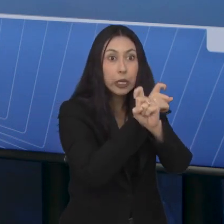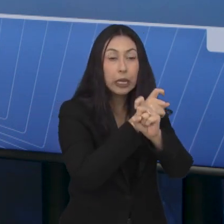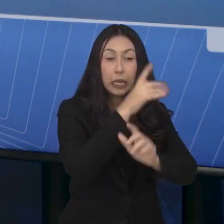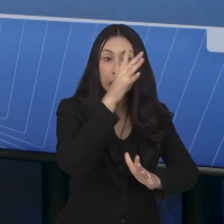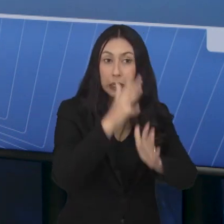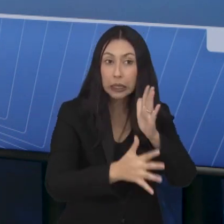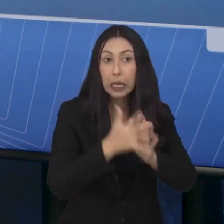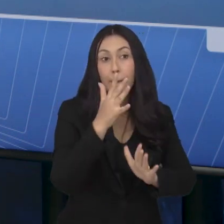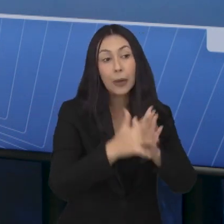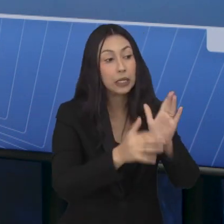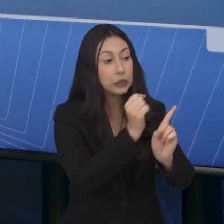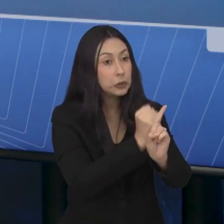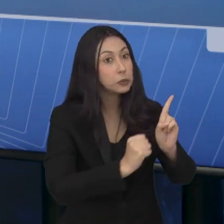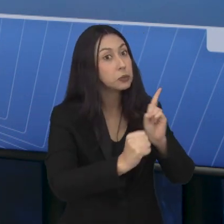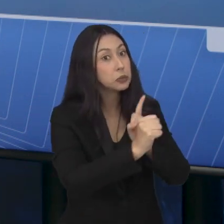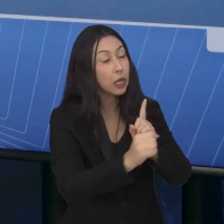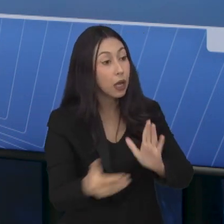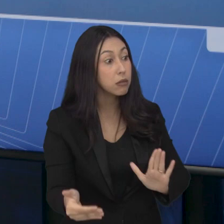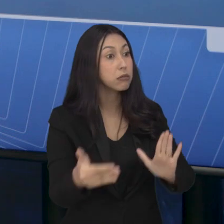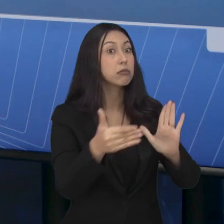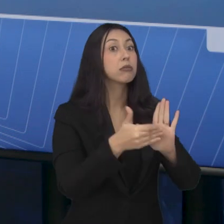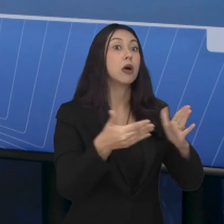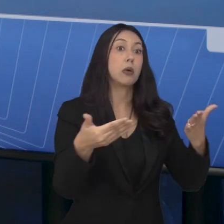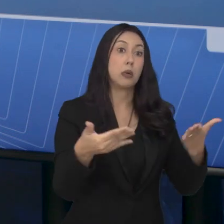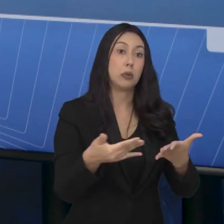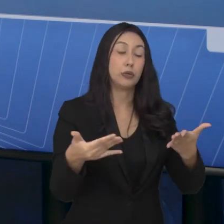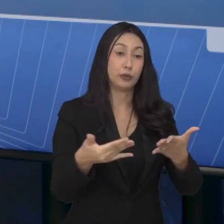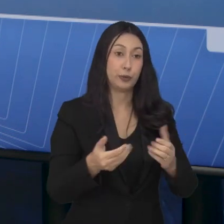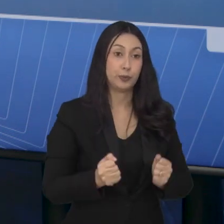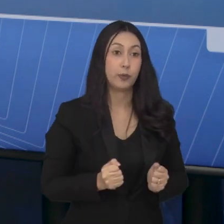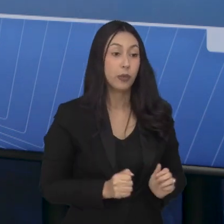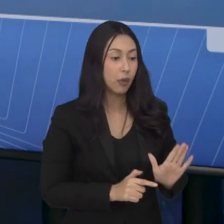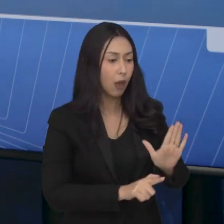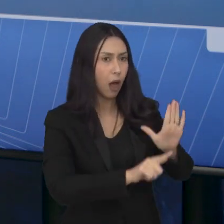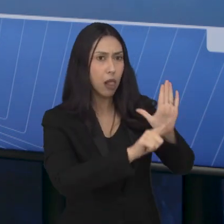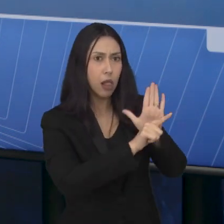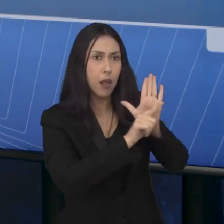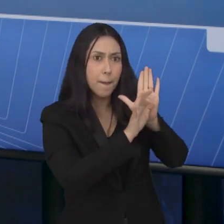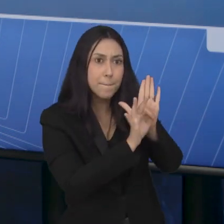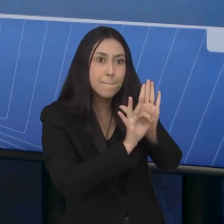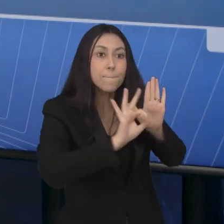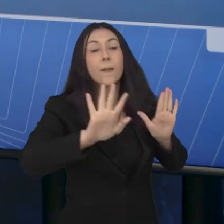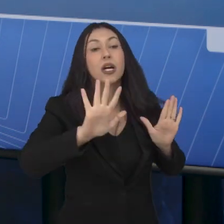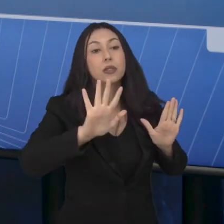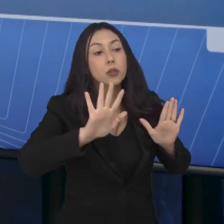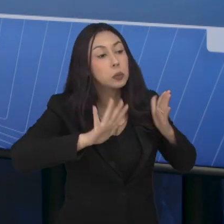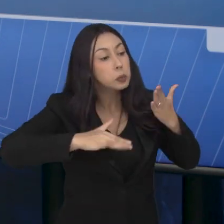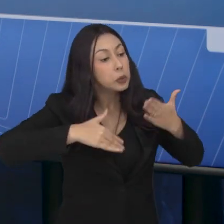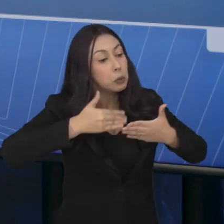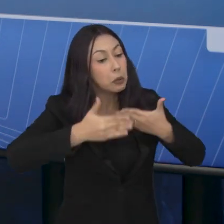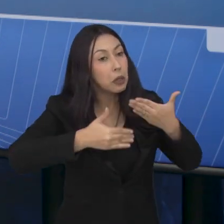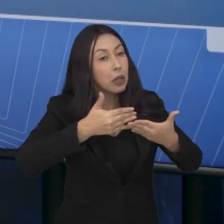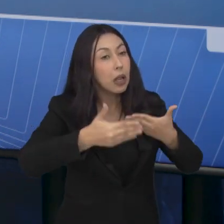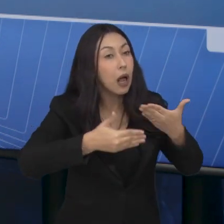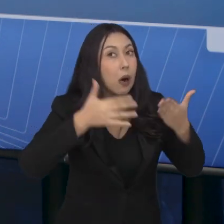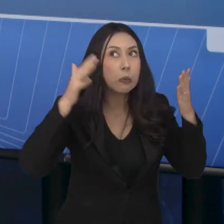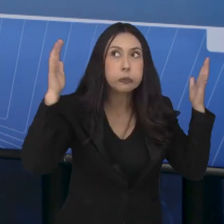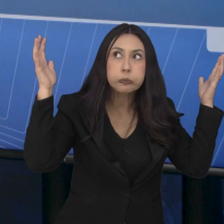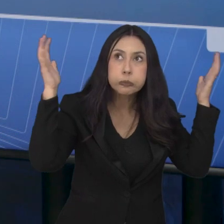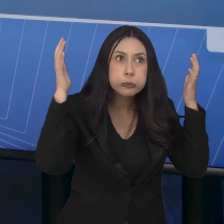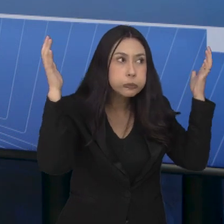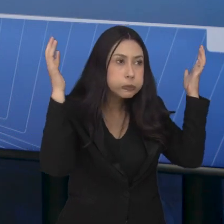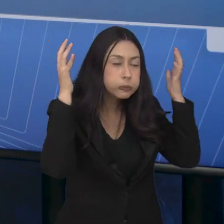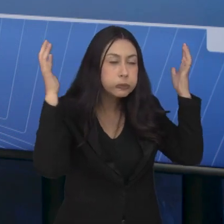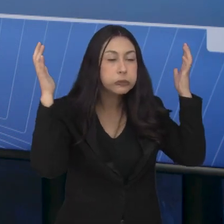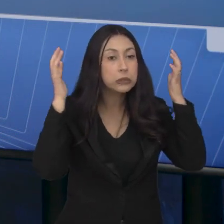na sociedade, que foi esse período escravagista, né. Essa lei, ela já veio seguindo uma pressão